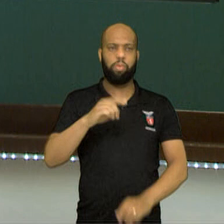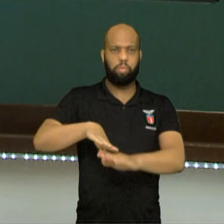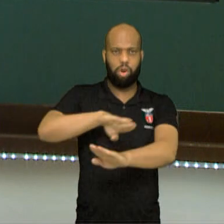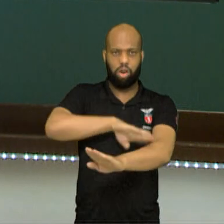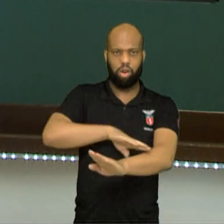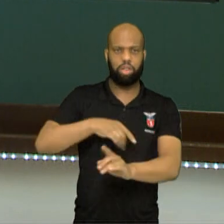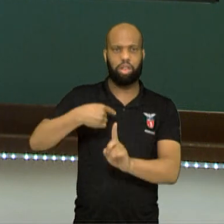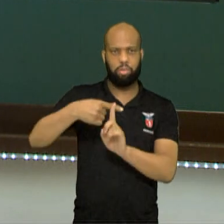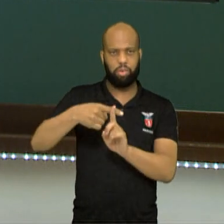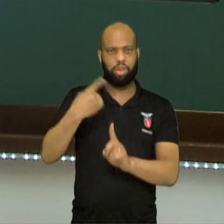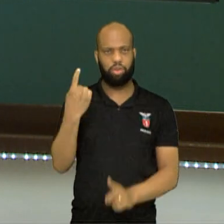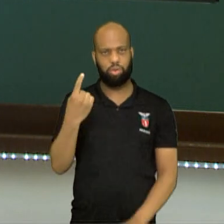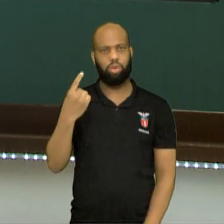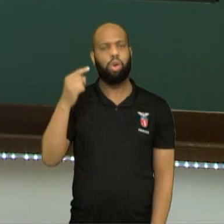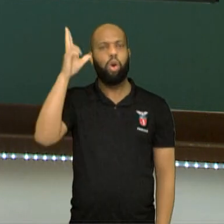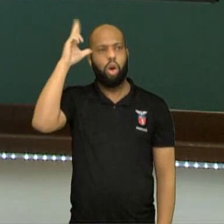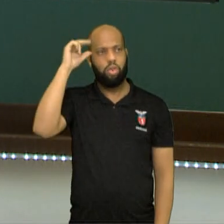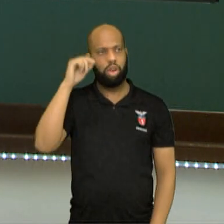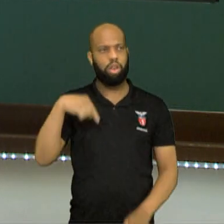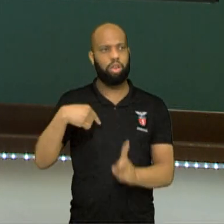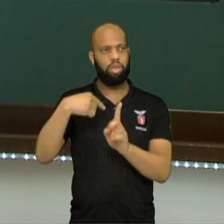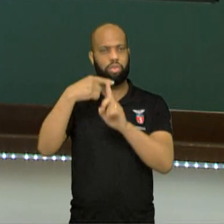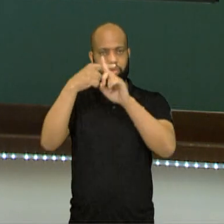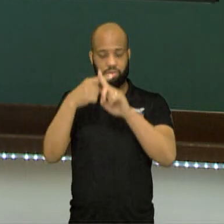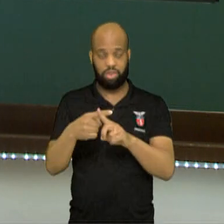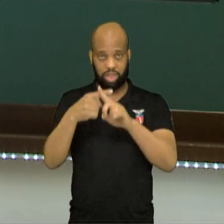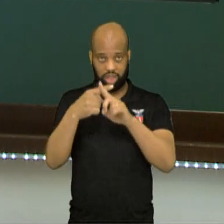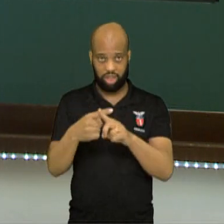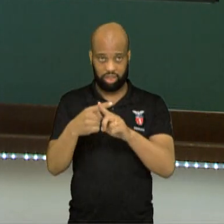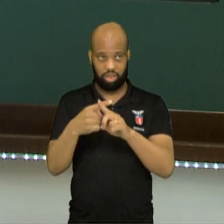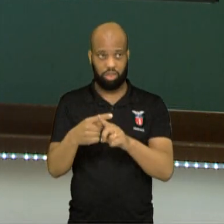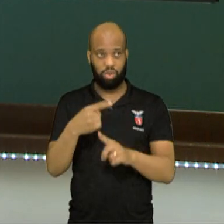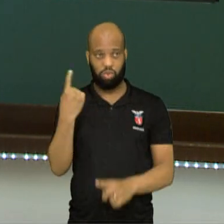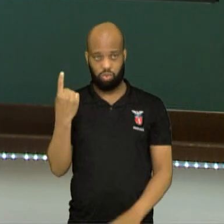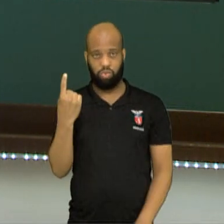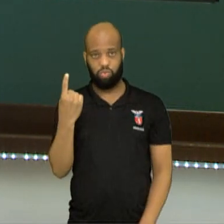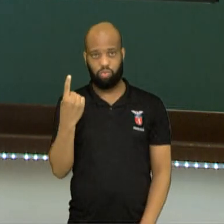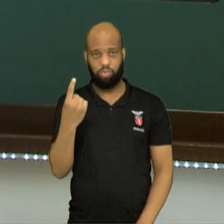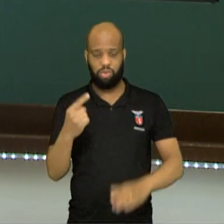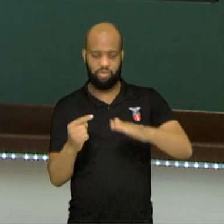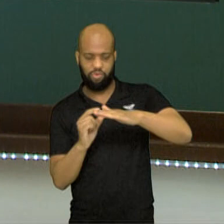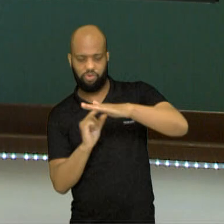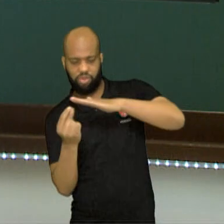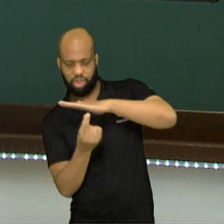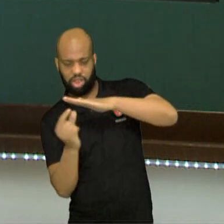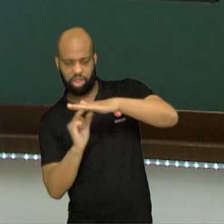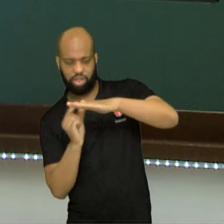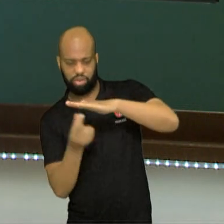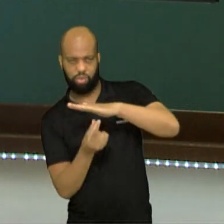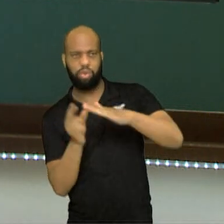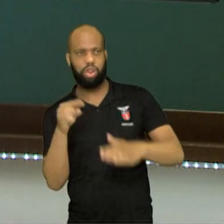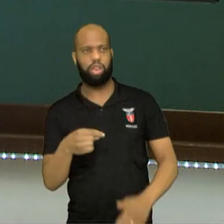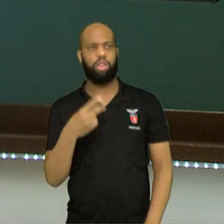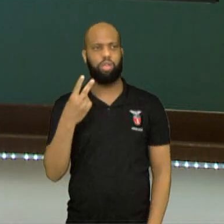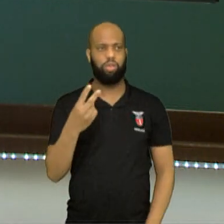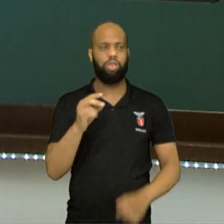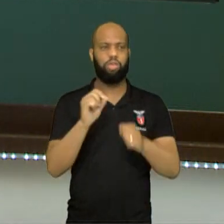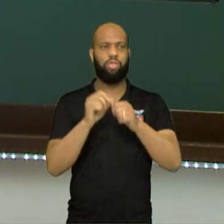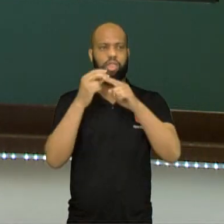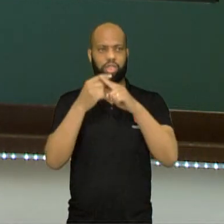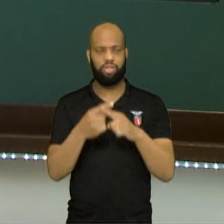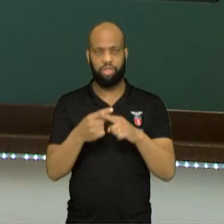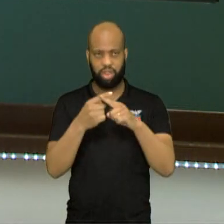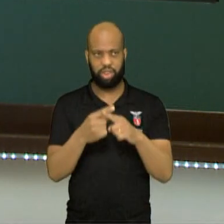uma bota, 1, mais um cavalo, 10, vezes uma ferradura apenas, que é 2. Multiplica